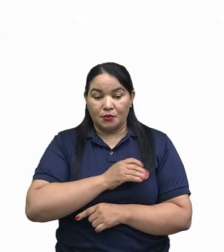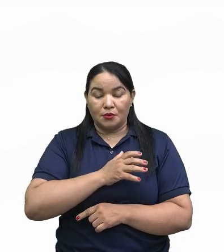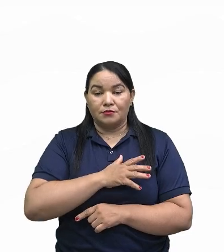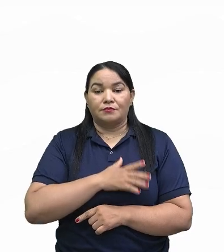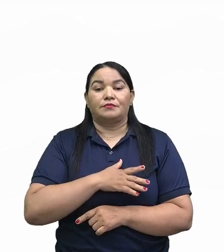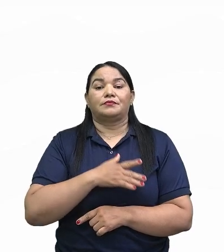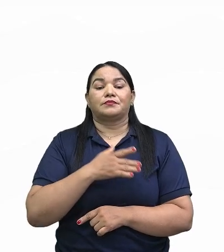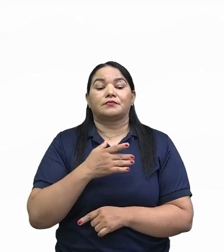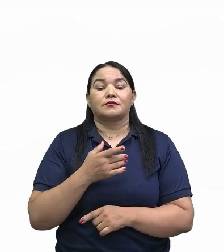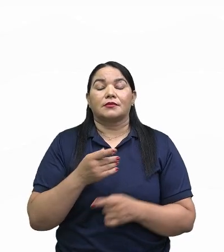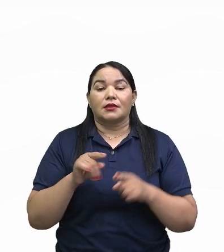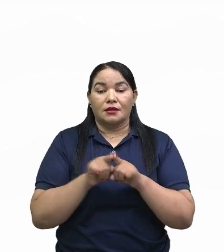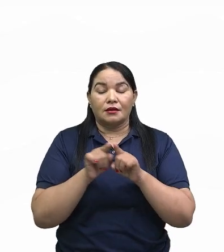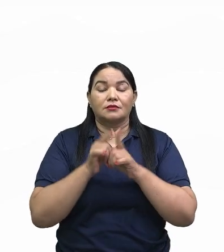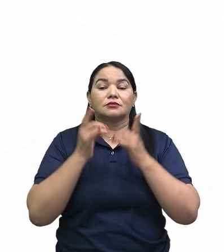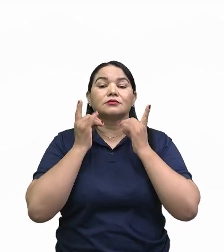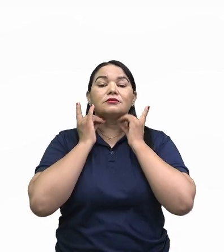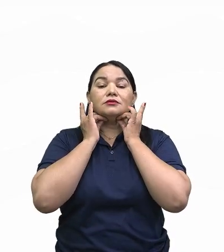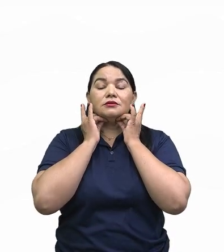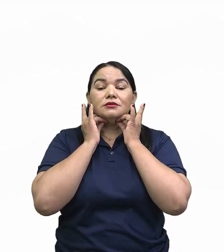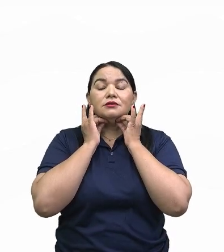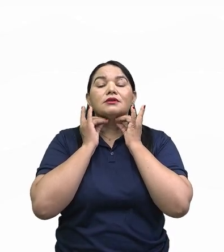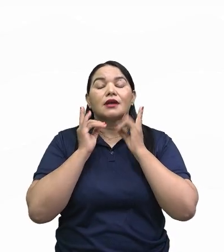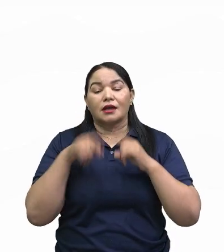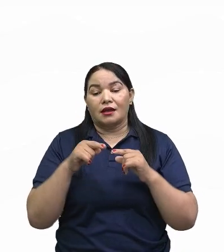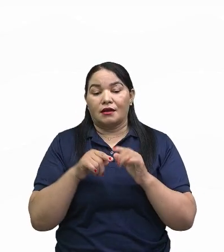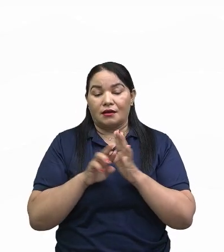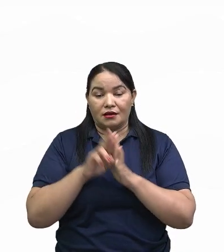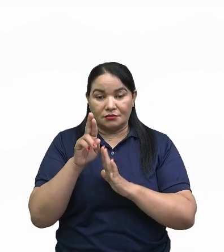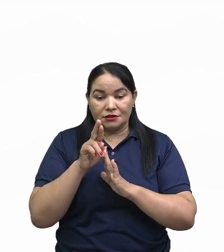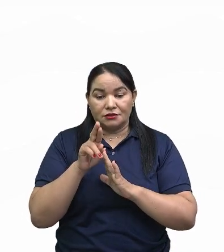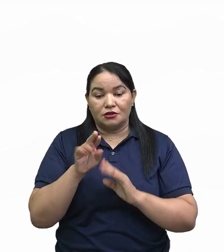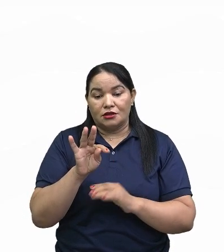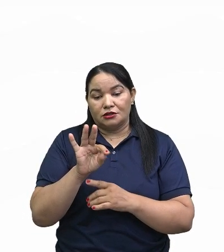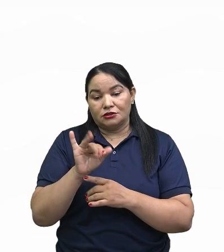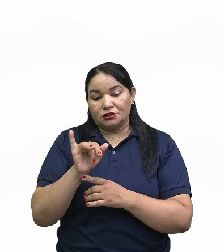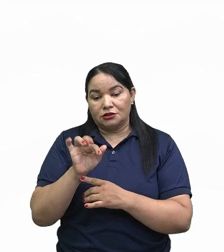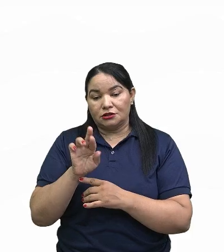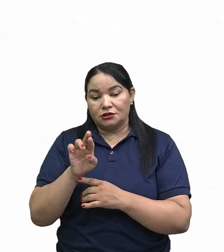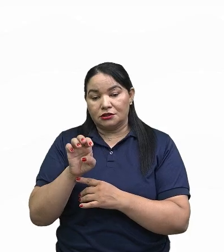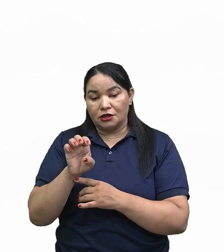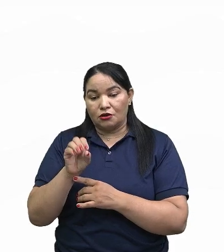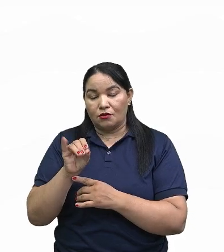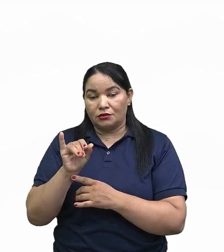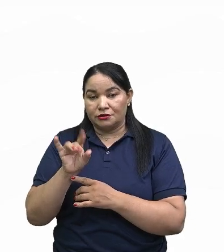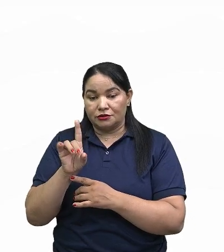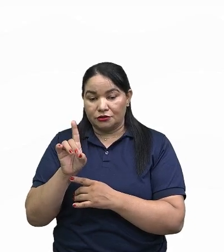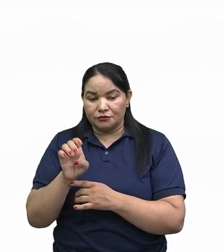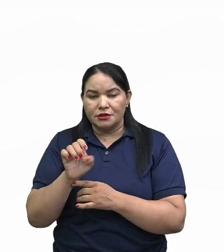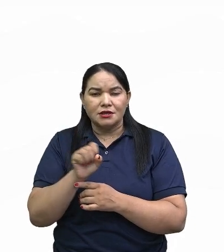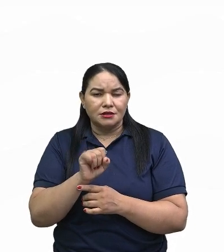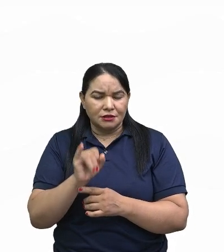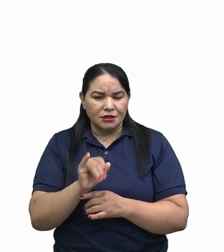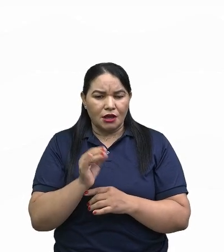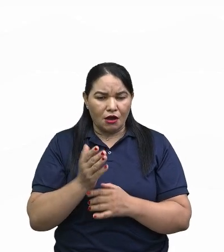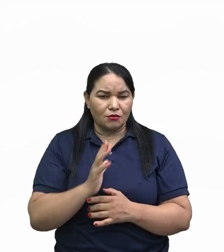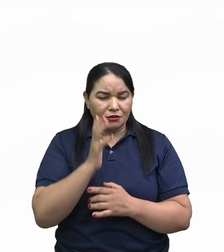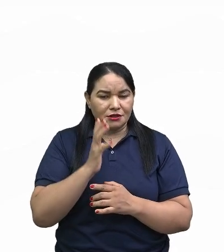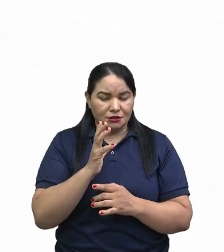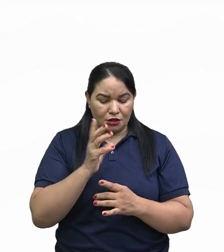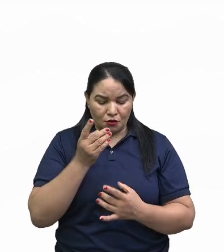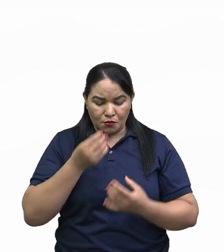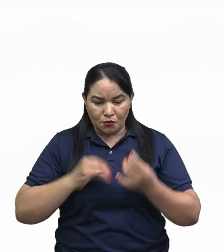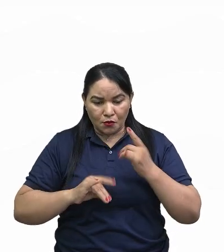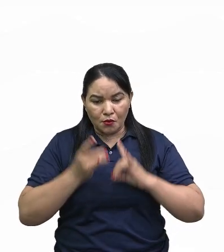pescoço, né, que parece uma borboleta, é a representação da tireoide. E o que pode acontecer se esses hormônios estiverem